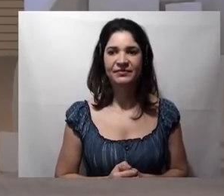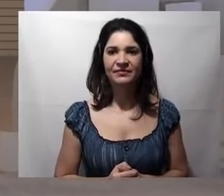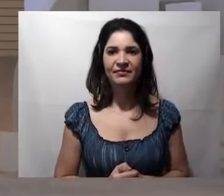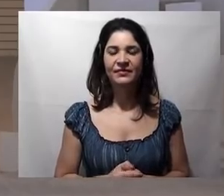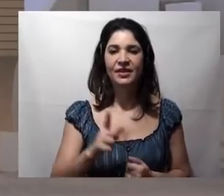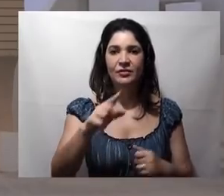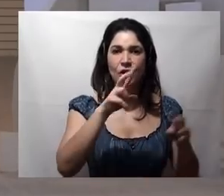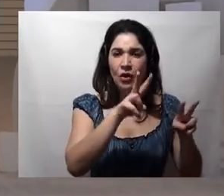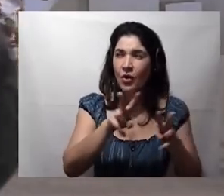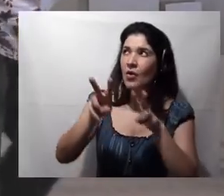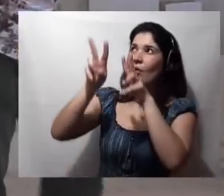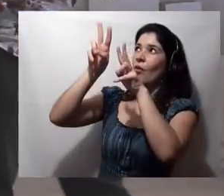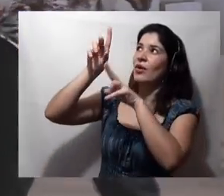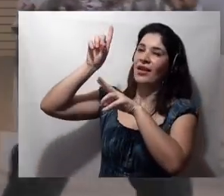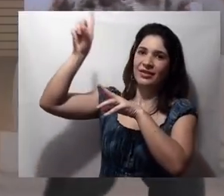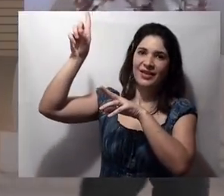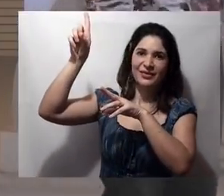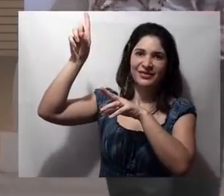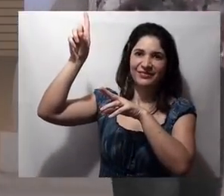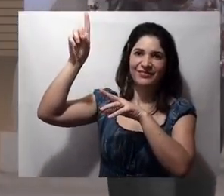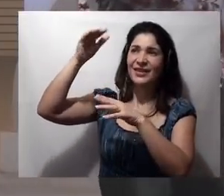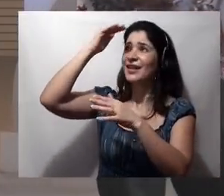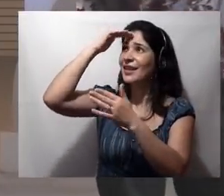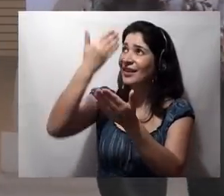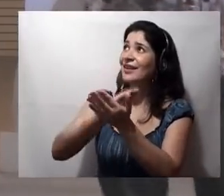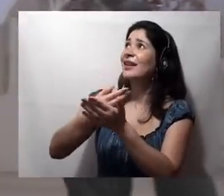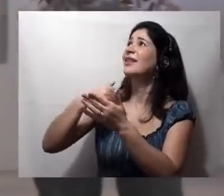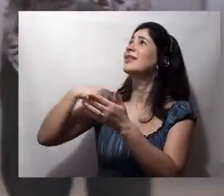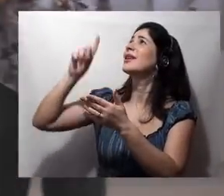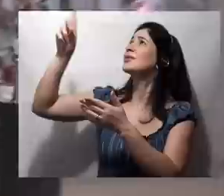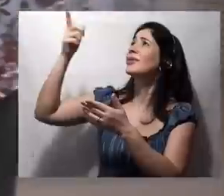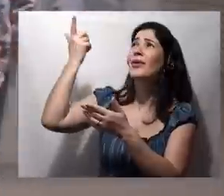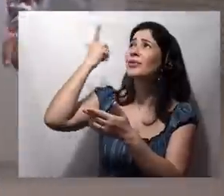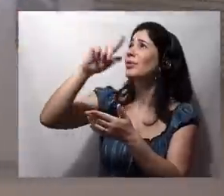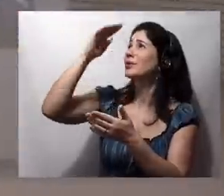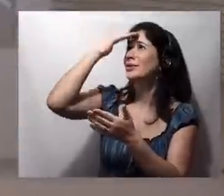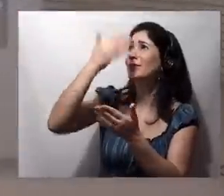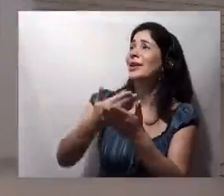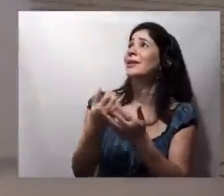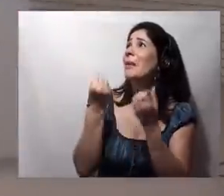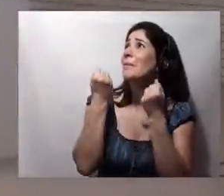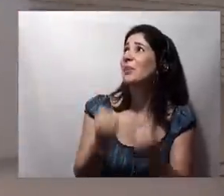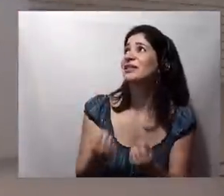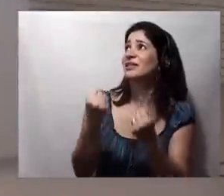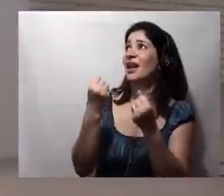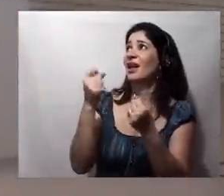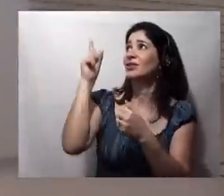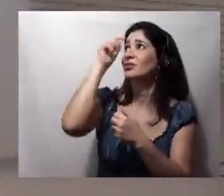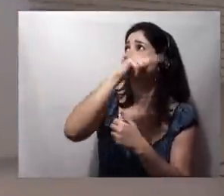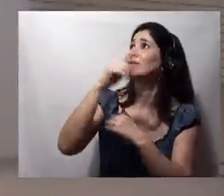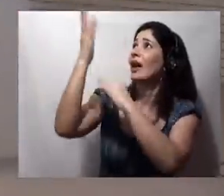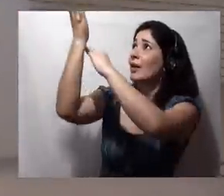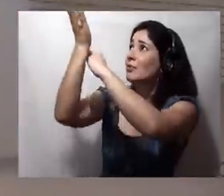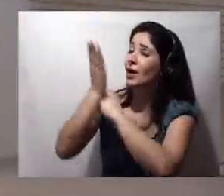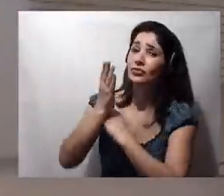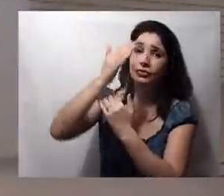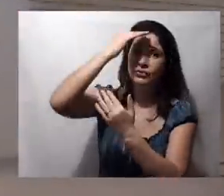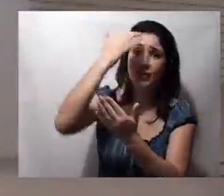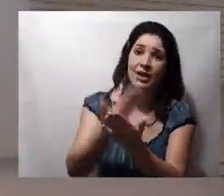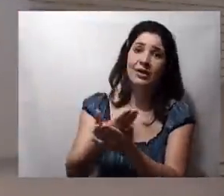e ela era os seus olhos talvez você não está dando conta de glee fala com o senhor eu não estou dando conta de creme e ajuda a minha incredulidade